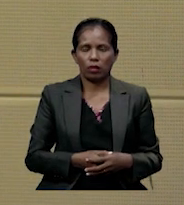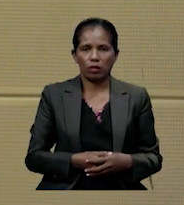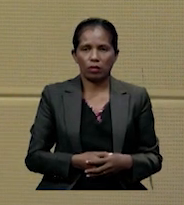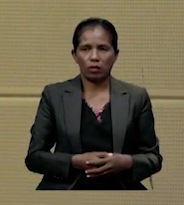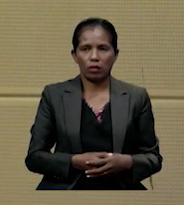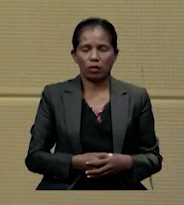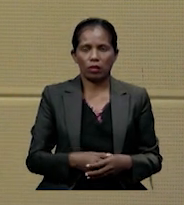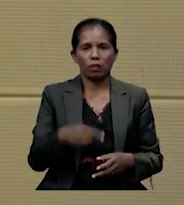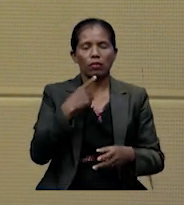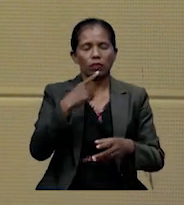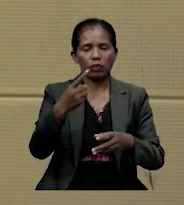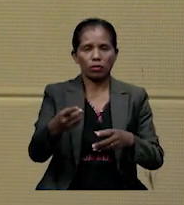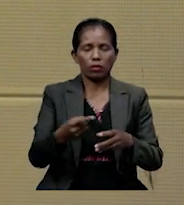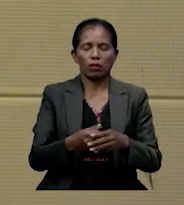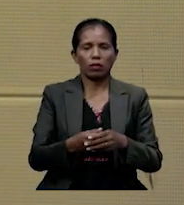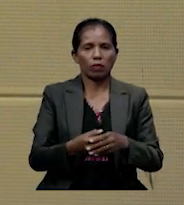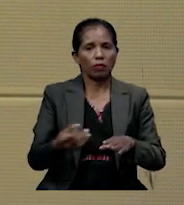de Al-Azhar, Cairo.